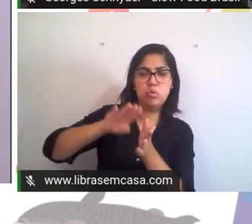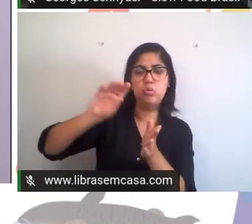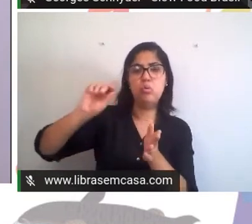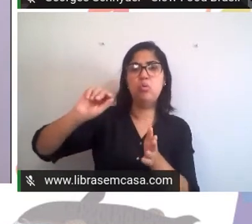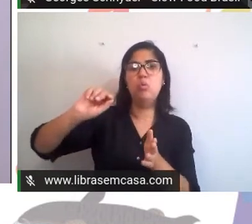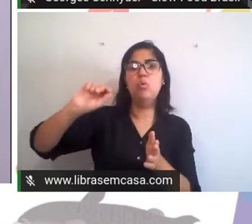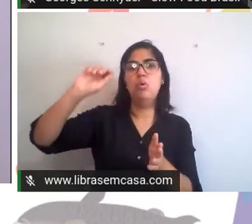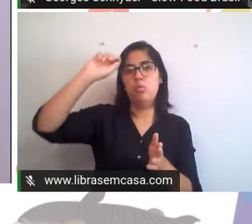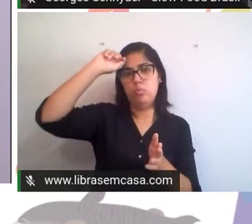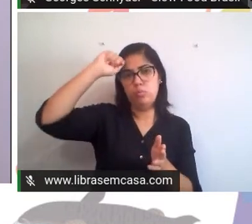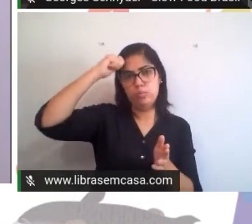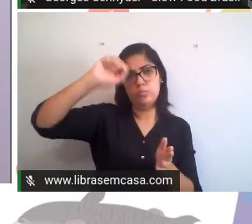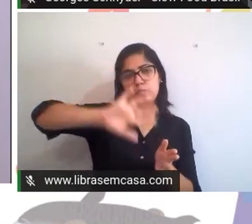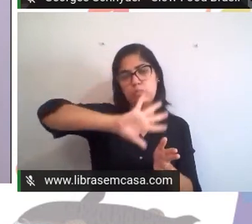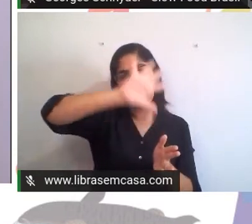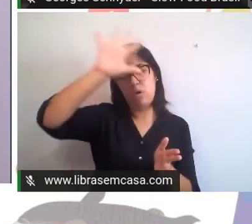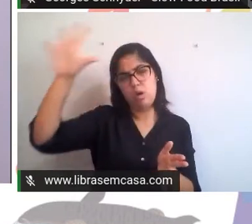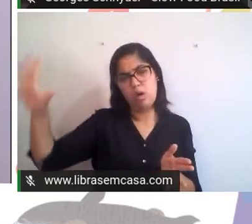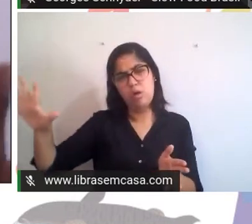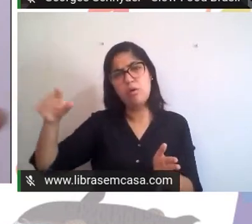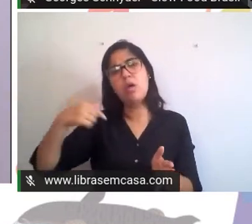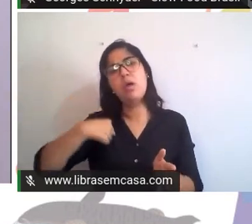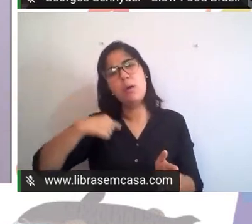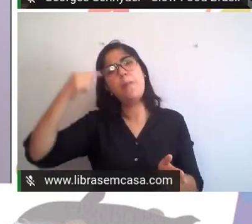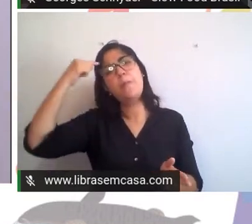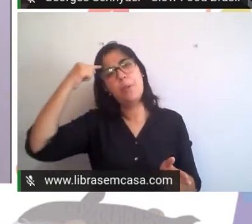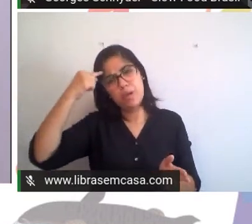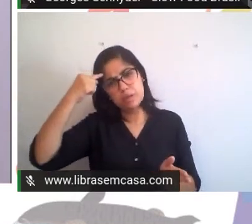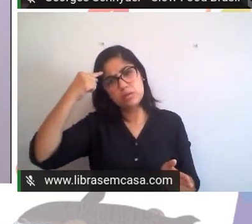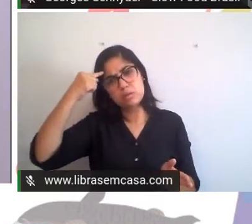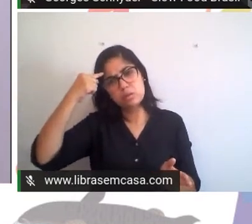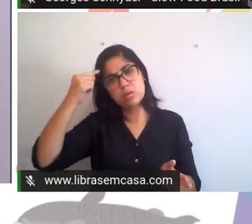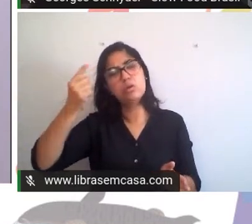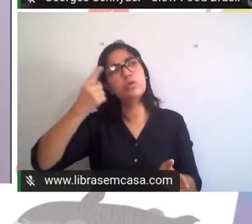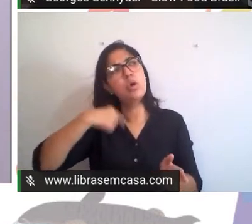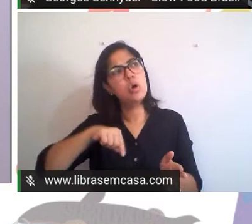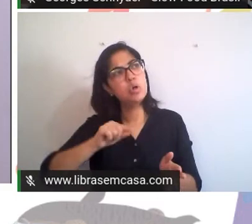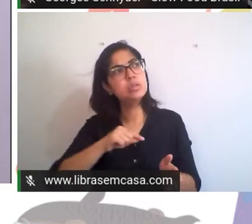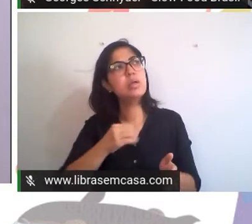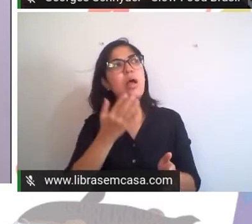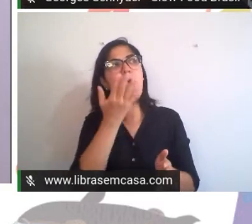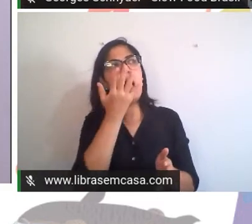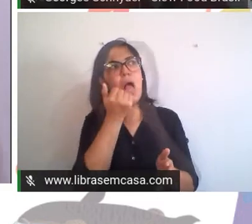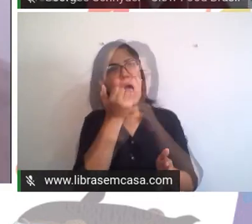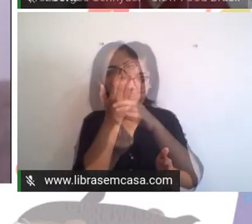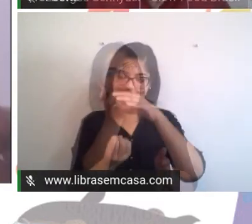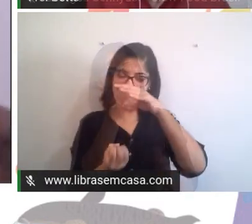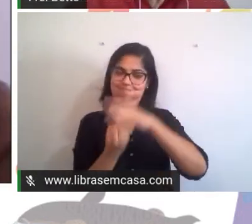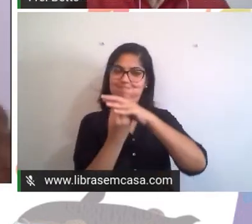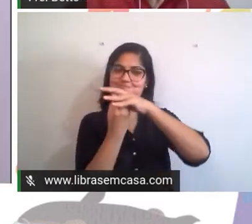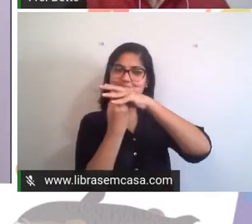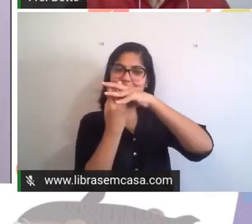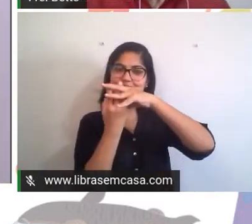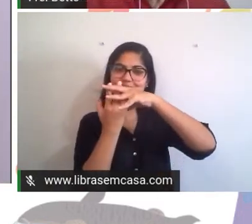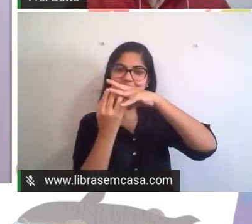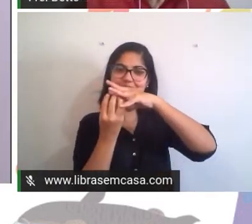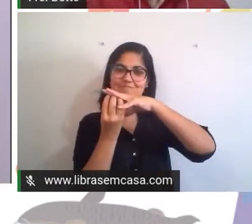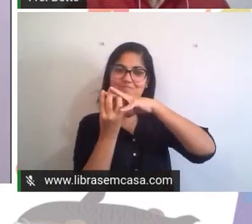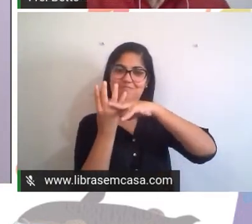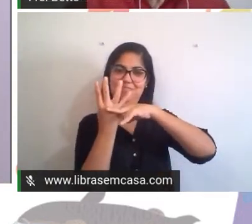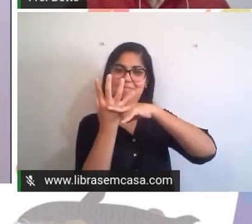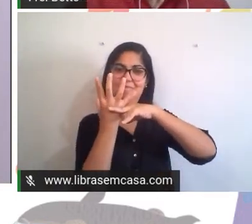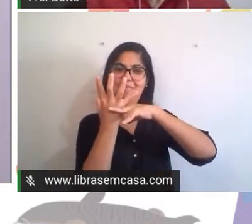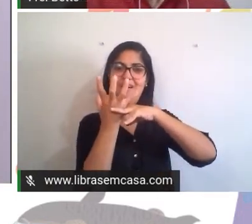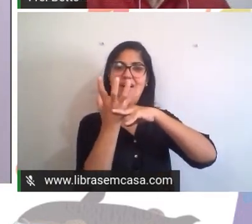Eu penso que, inclusive, a nossa educação alimentar seria certamente outra. Né?